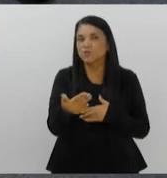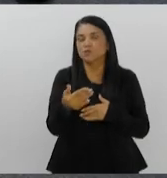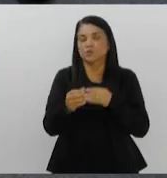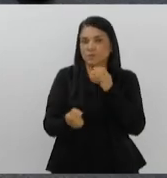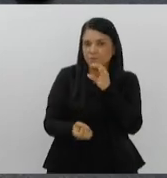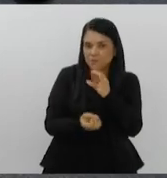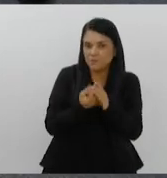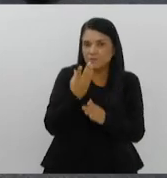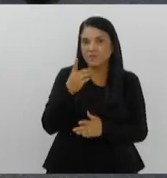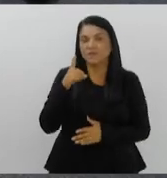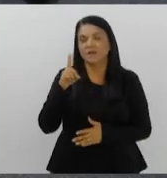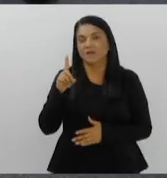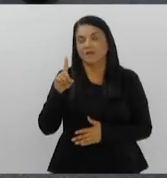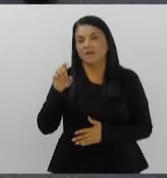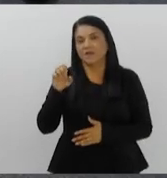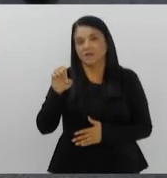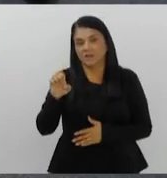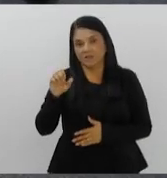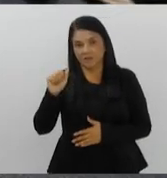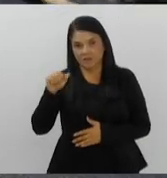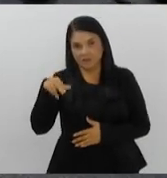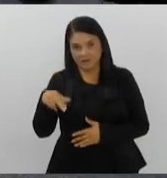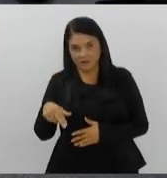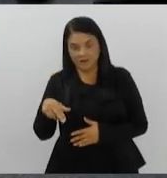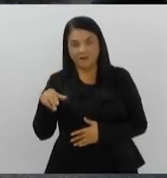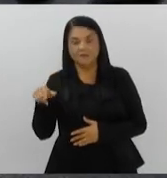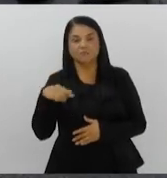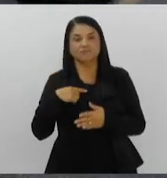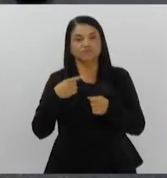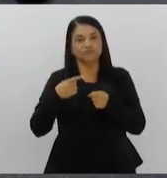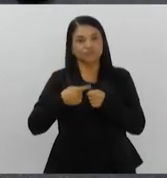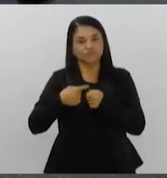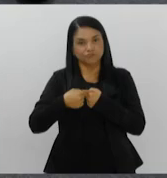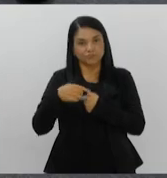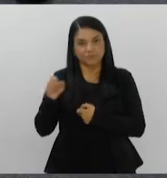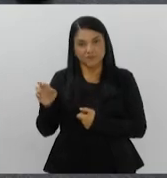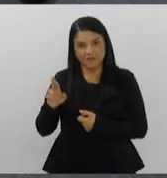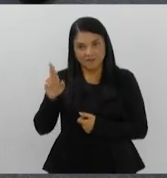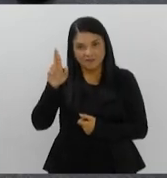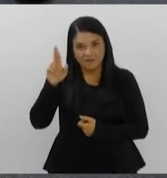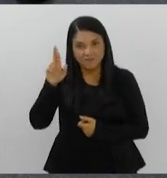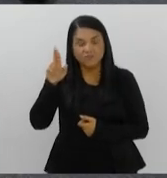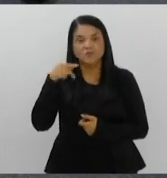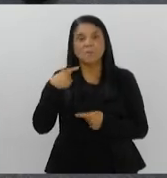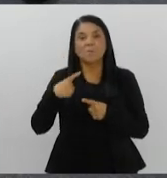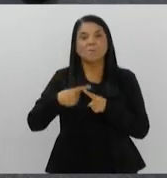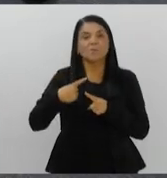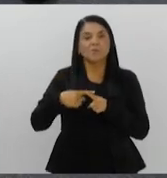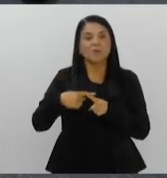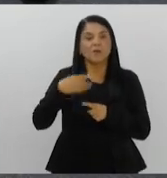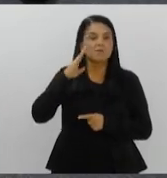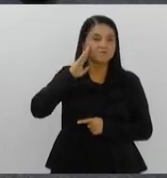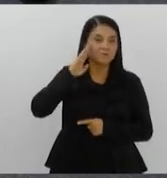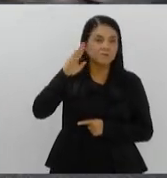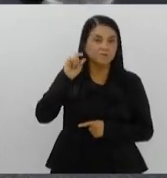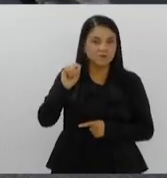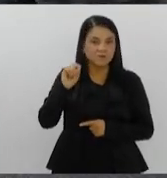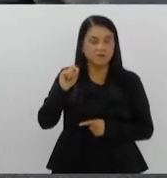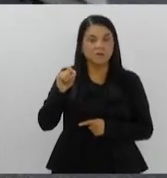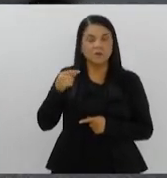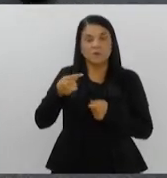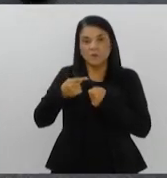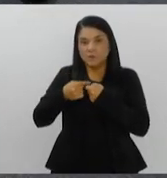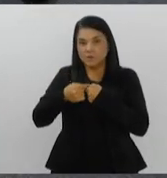DEAM no município de Resende, principalmente, presidenta, porque o município de Resende tem